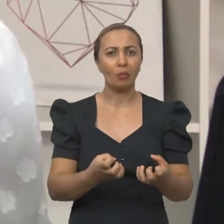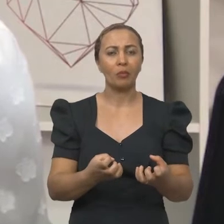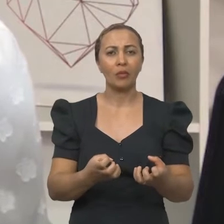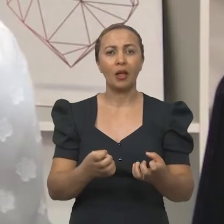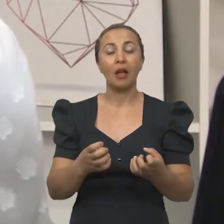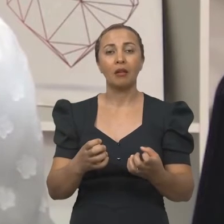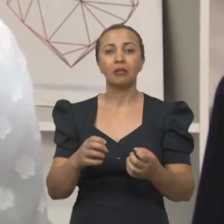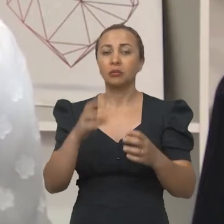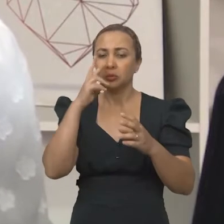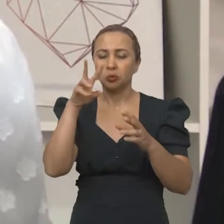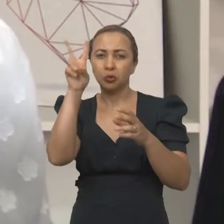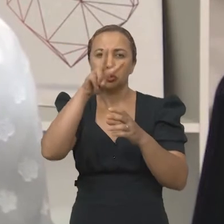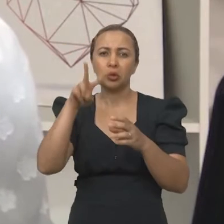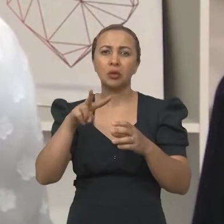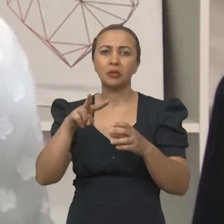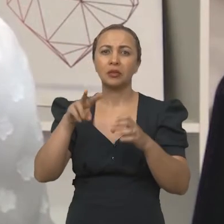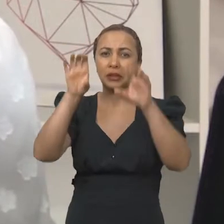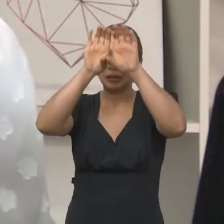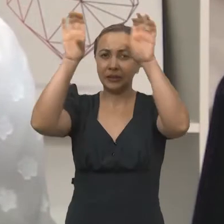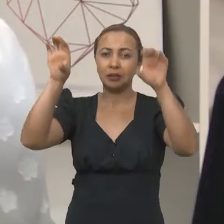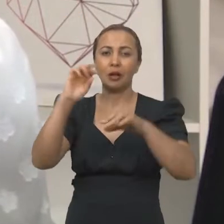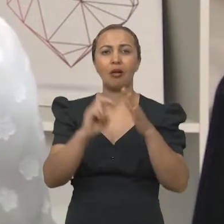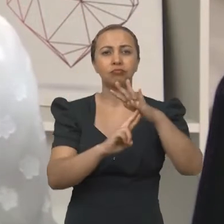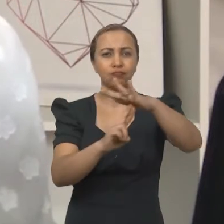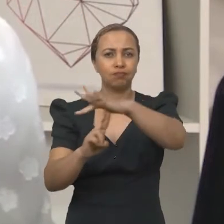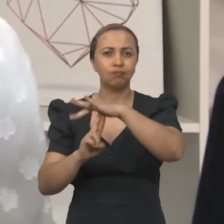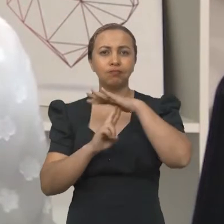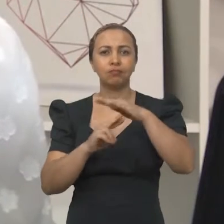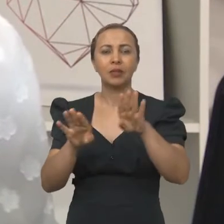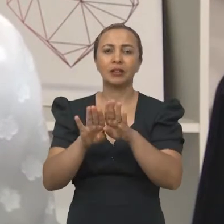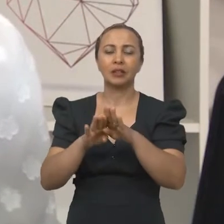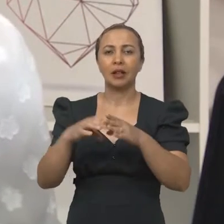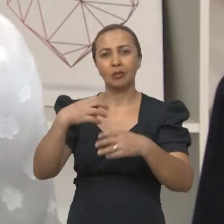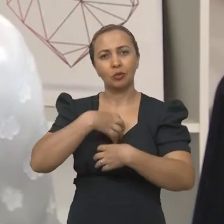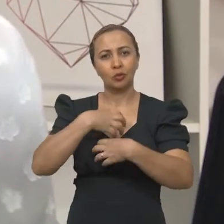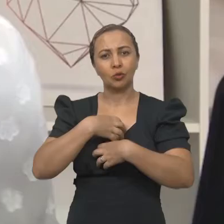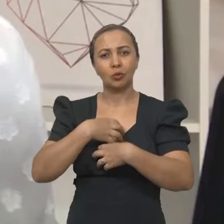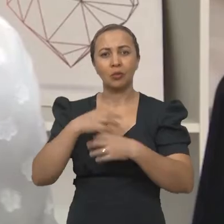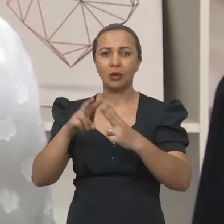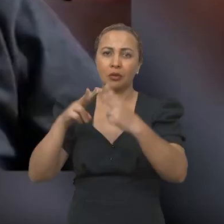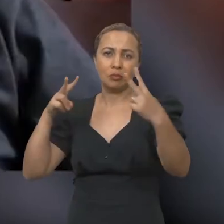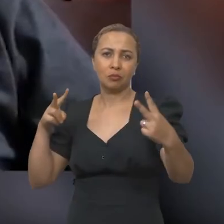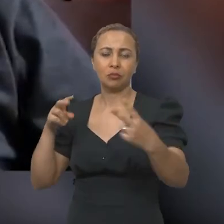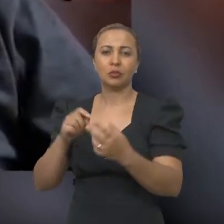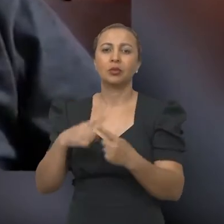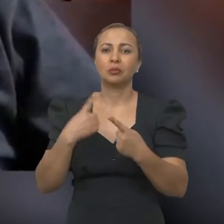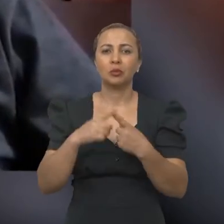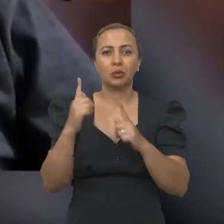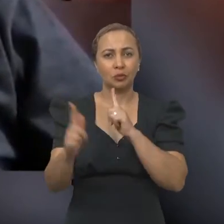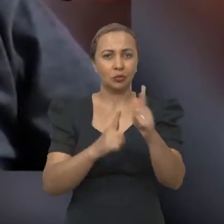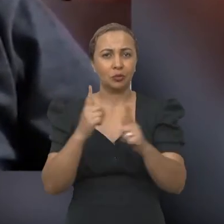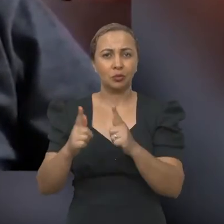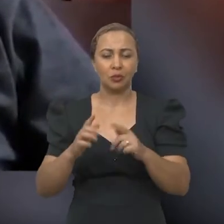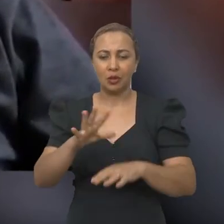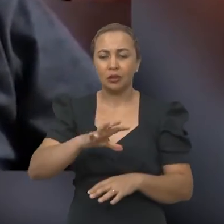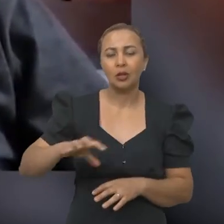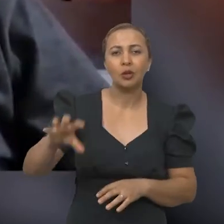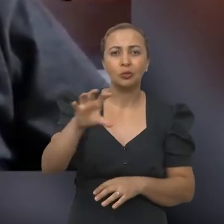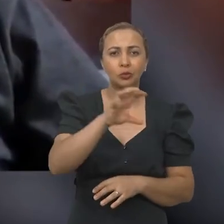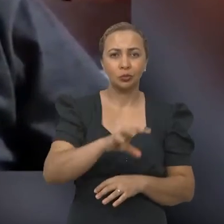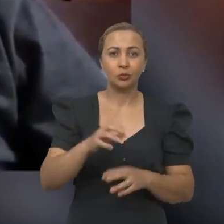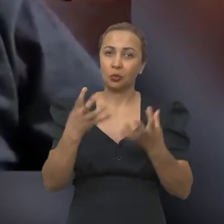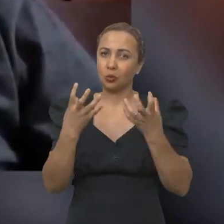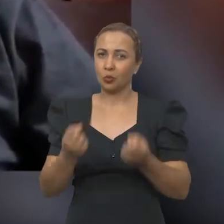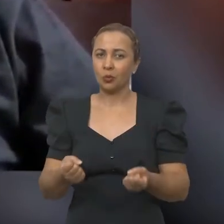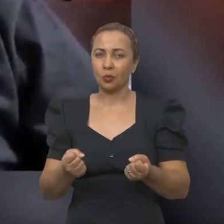da Caatinga, monitorar a devastação ambiental, mesmo com sensoramento remoto? Geralmente, essas regiões secas,